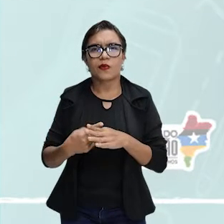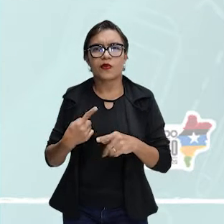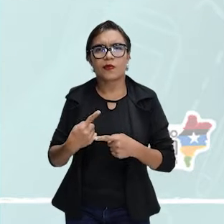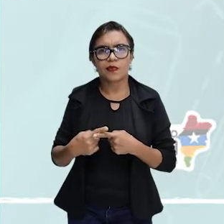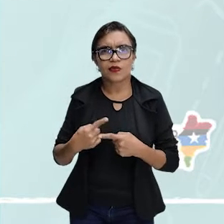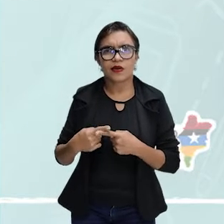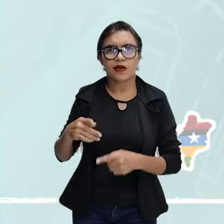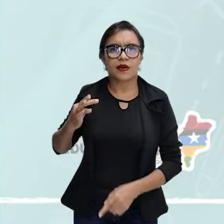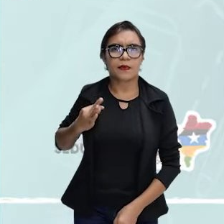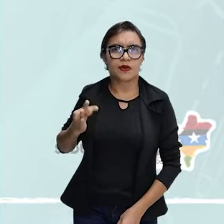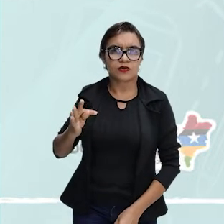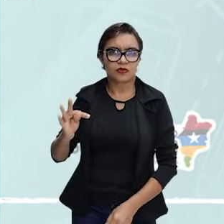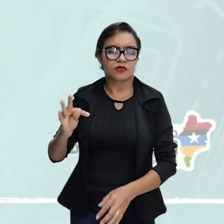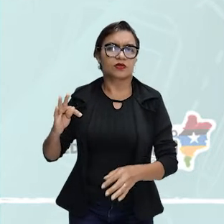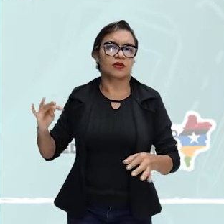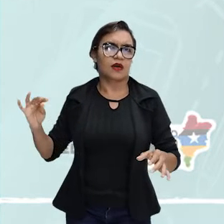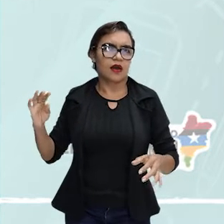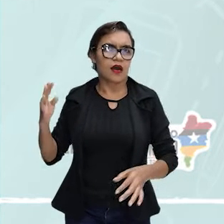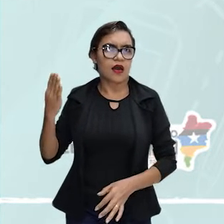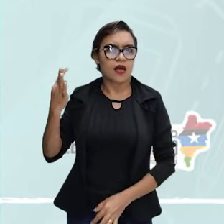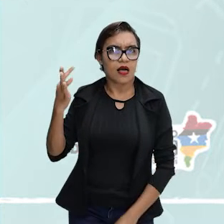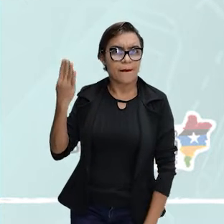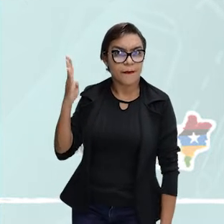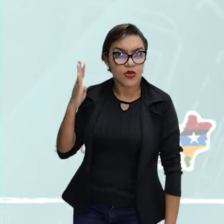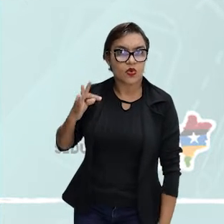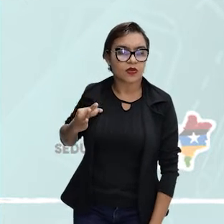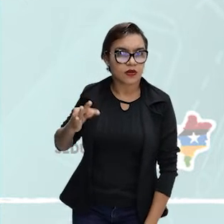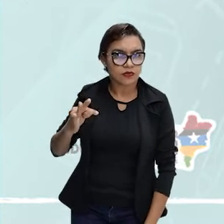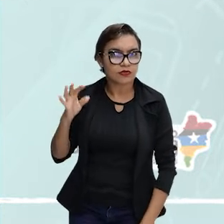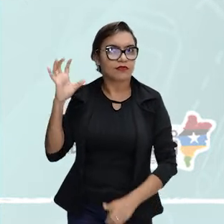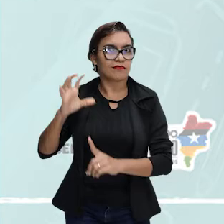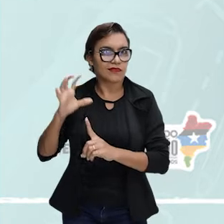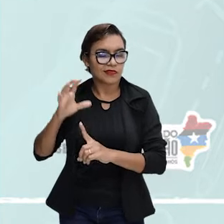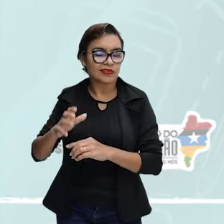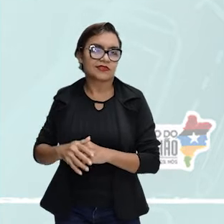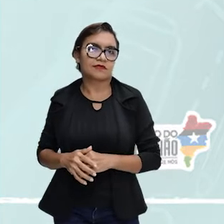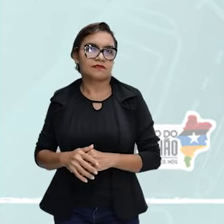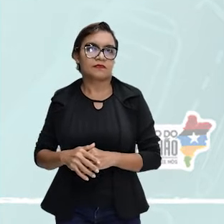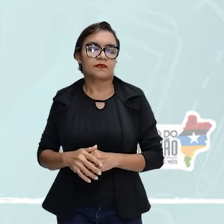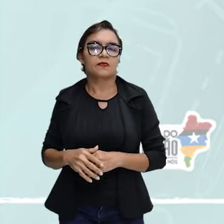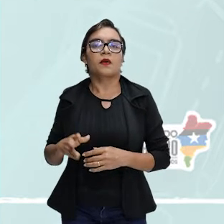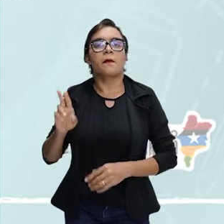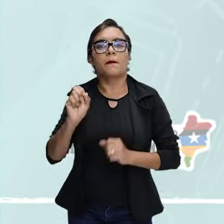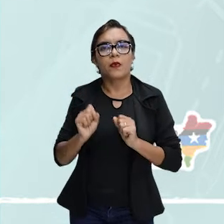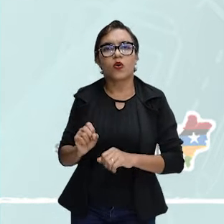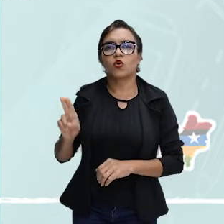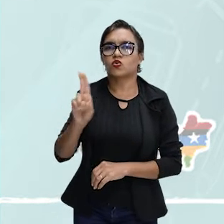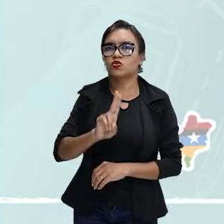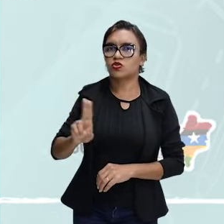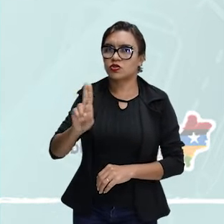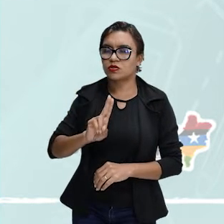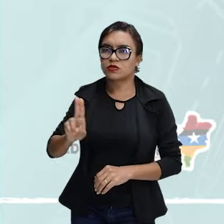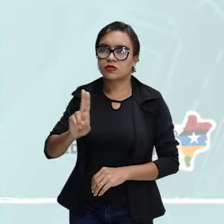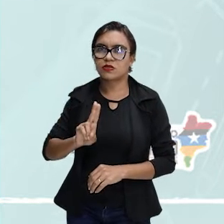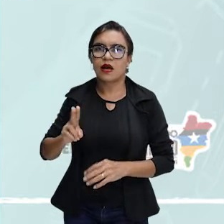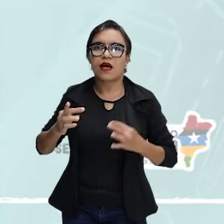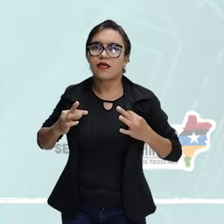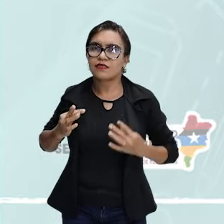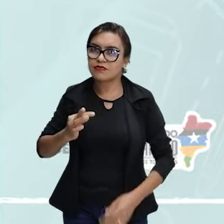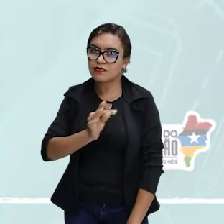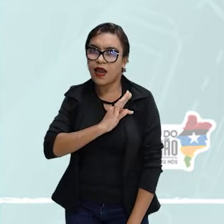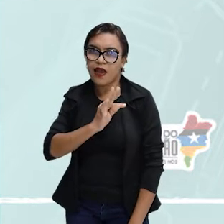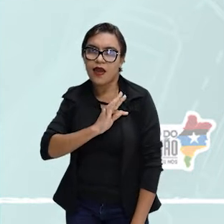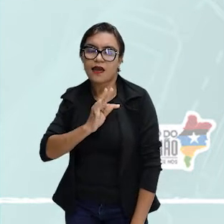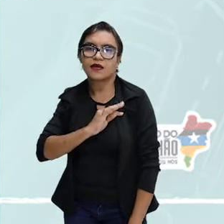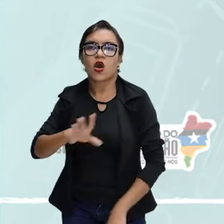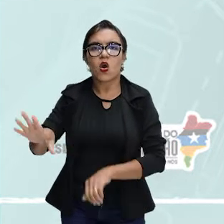biotecnologia. No entanto, né, atualmente isso não é fundamentalmente necessário, podendo-se utilizar conjuntos de técnicas e conhecimentos oriundos